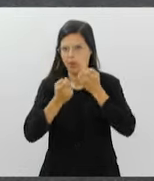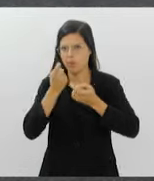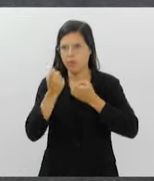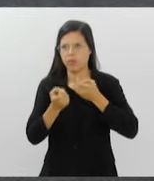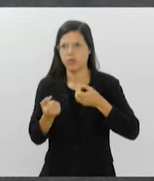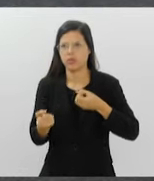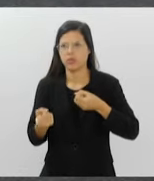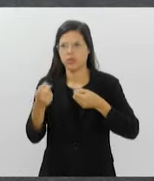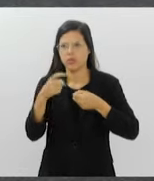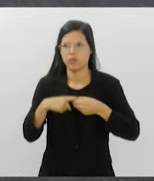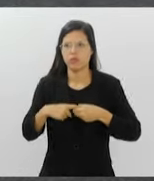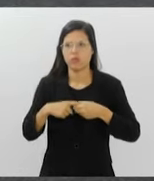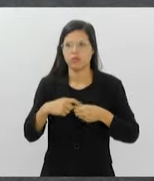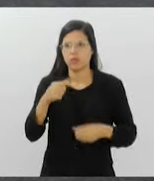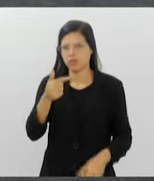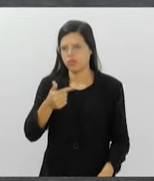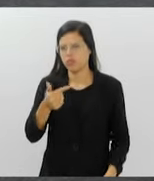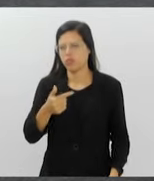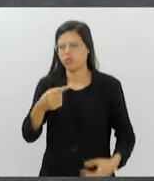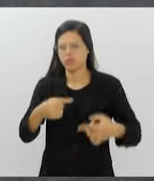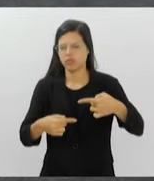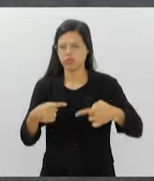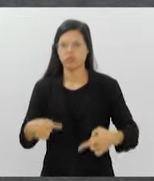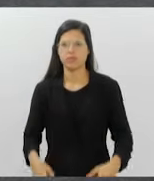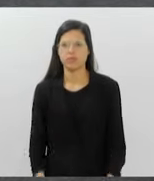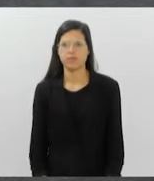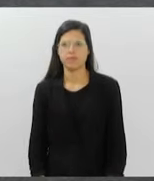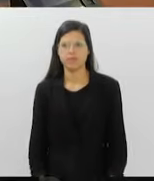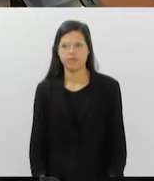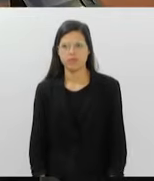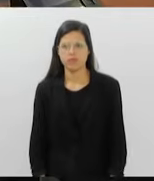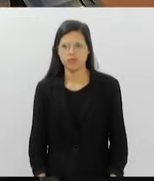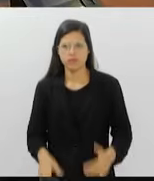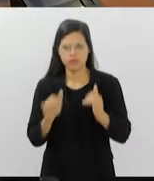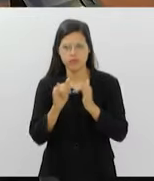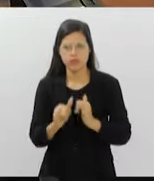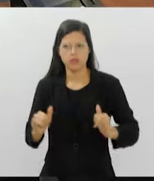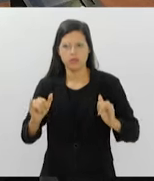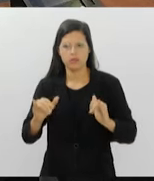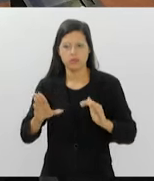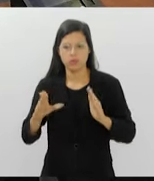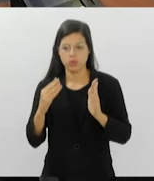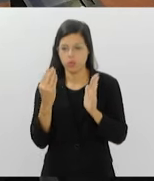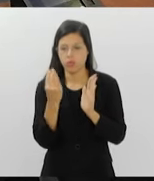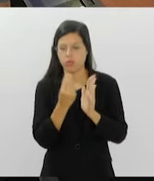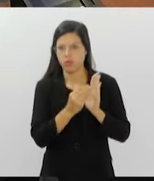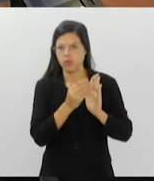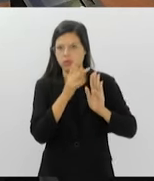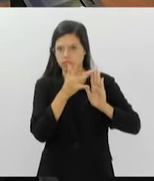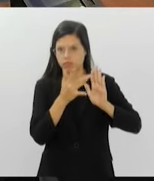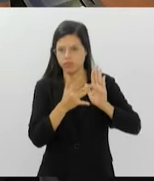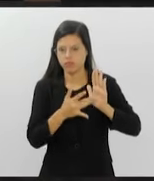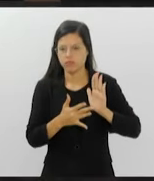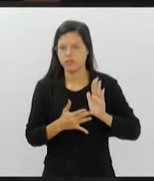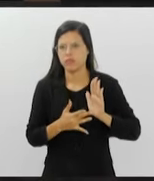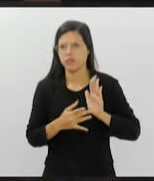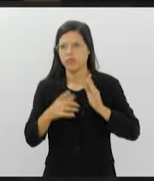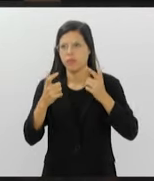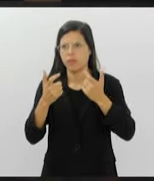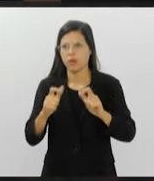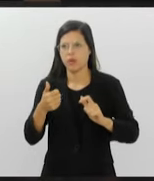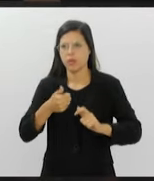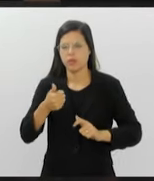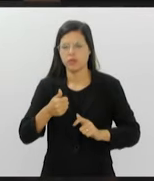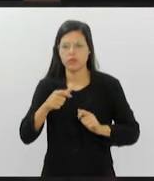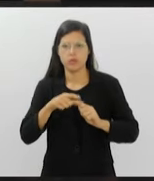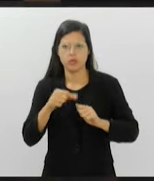em primeira, a bancada toda se abstém. Ok. Anuncio, incluídos na ordem do dia, de acordo com o parágrafo 1º do artigo